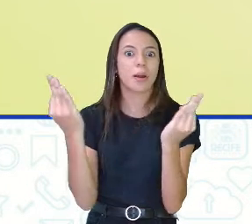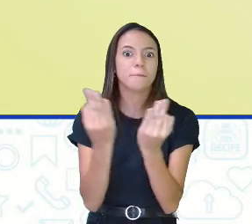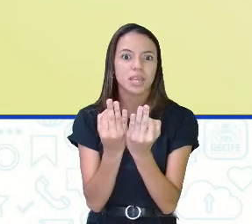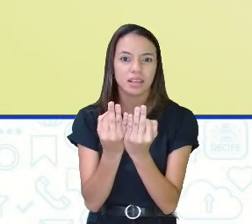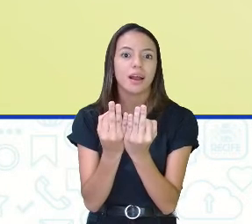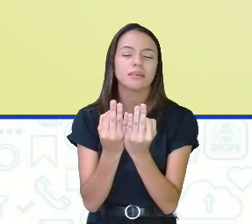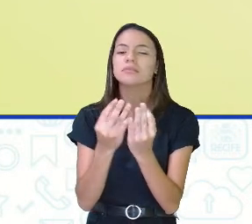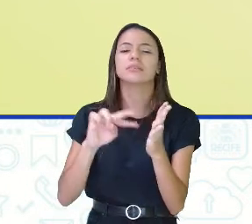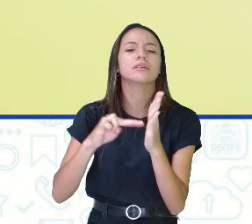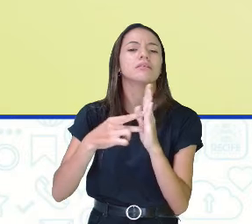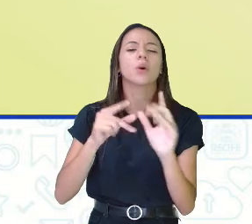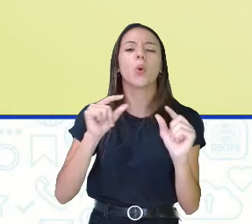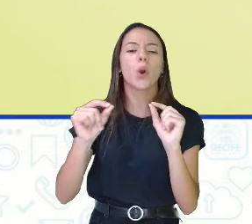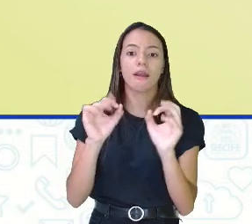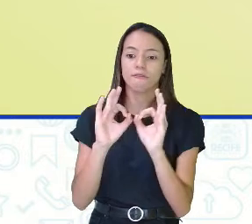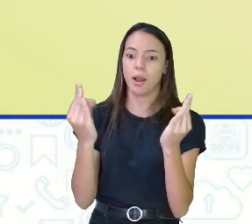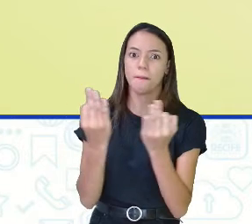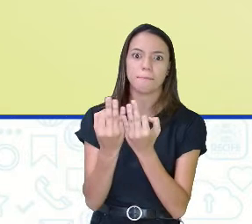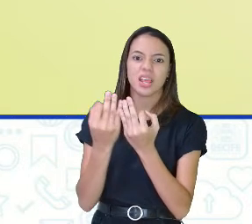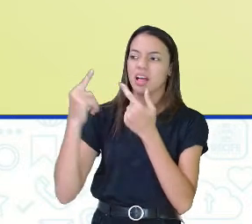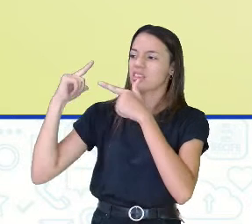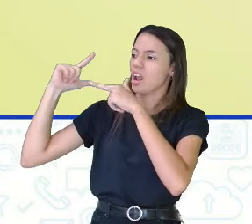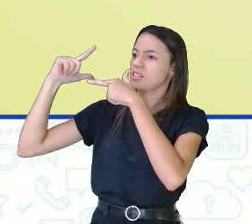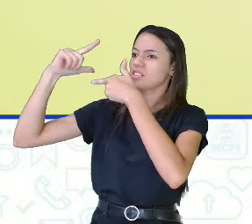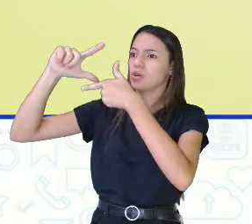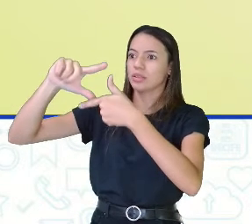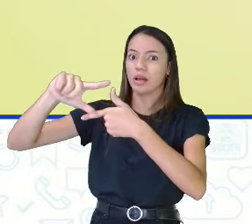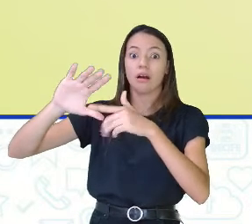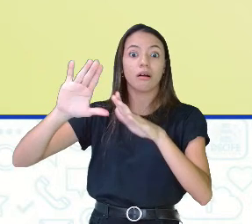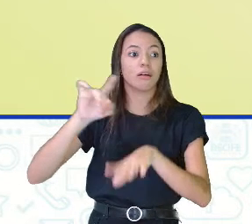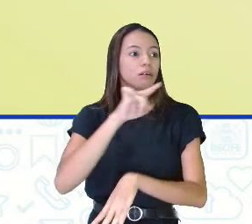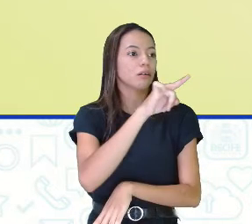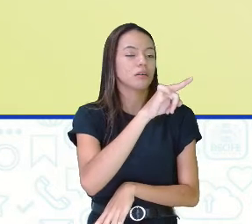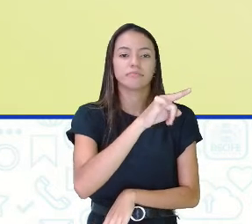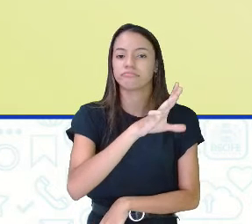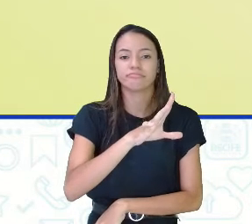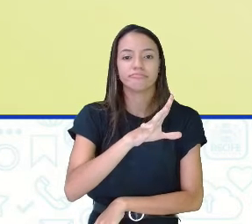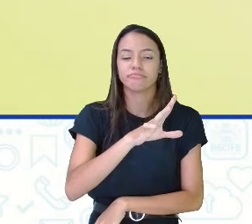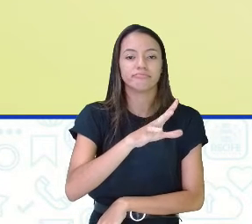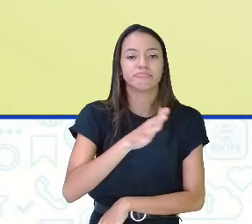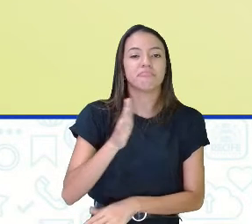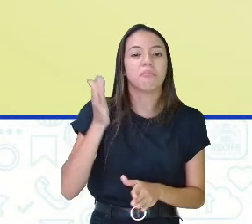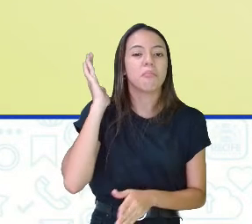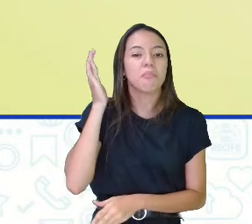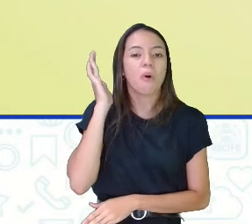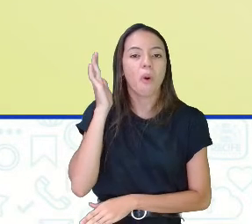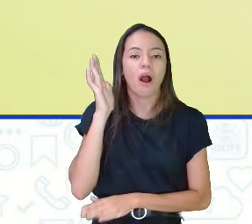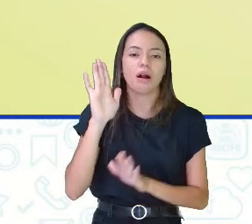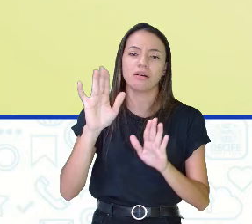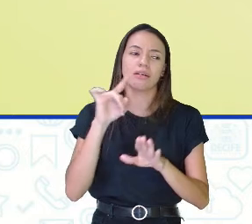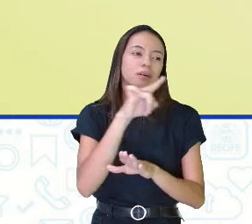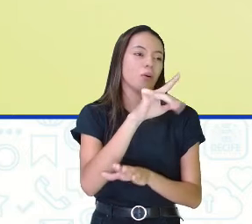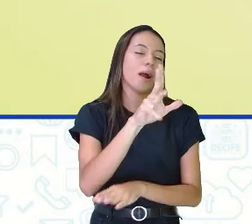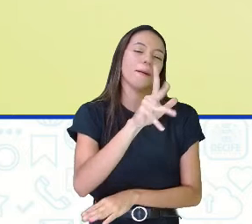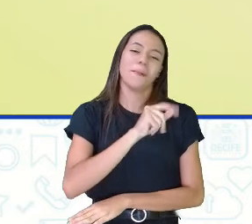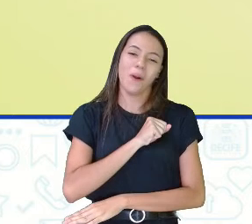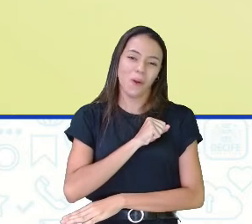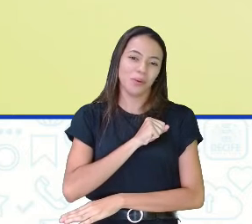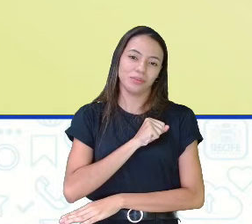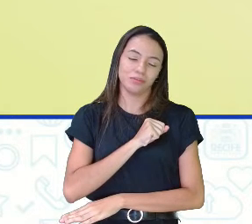tradicional, pura como uma porta, um amor. Então aqui ele está sendo absolutamente